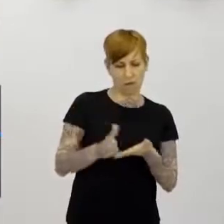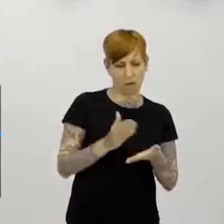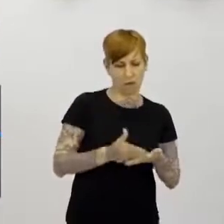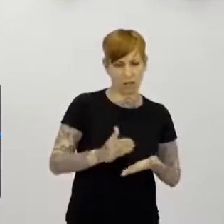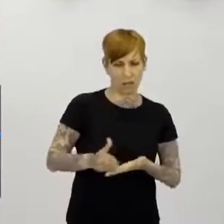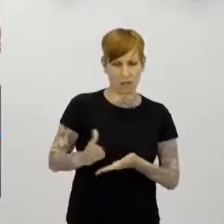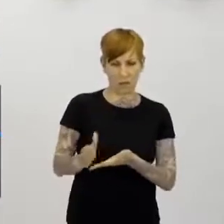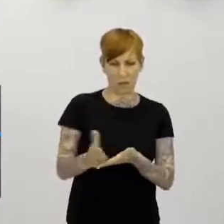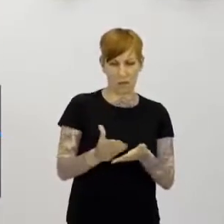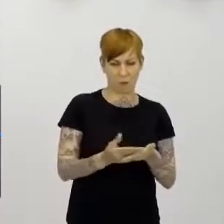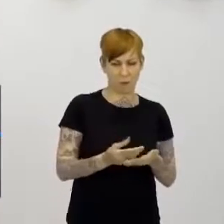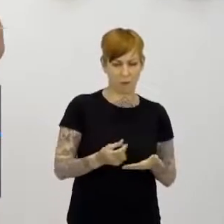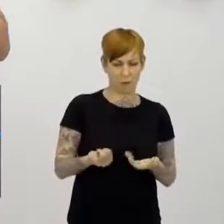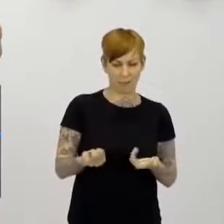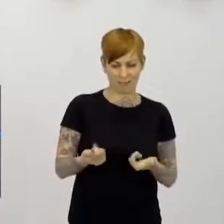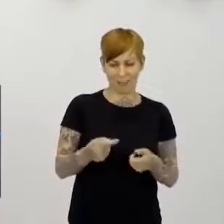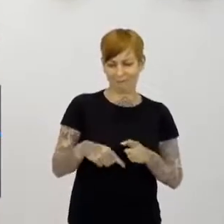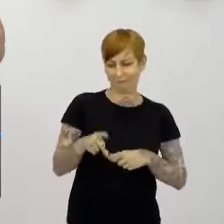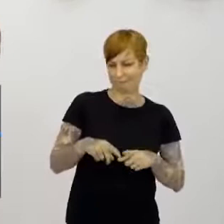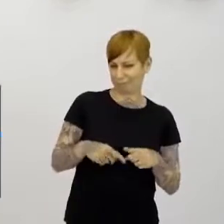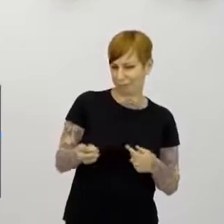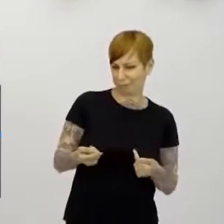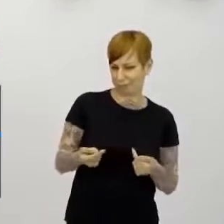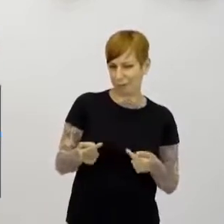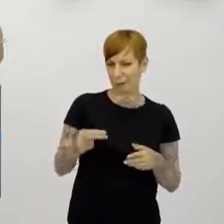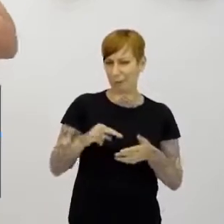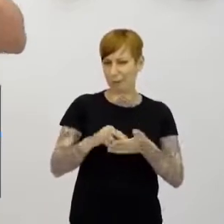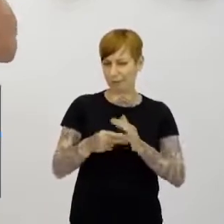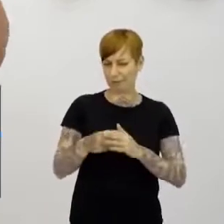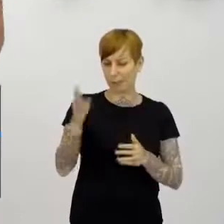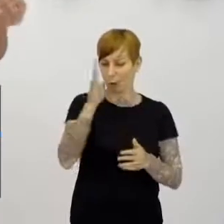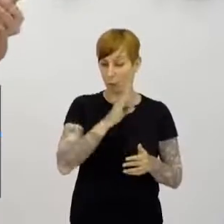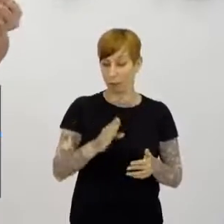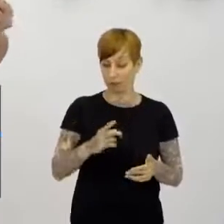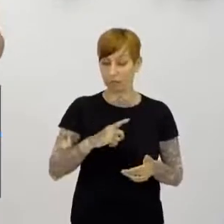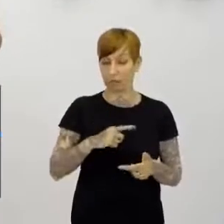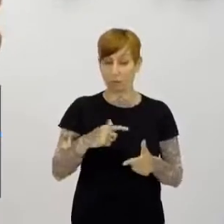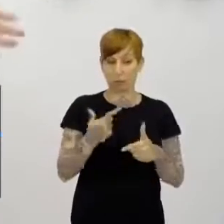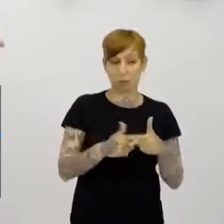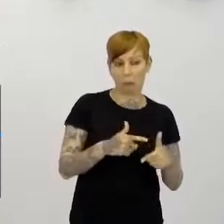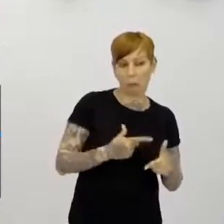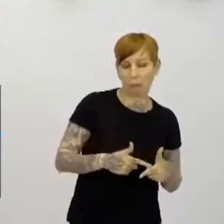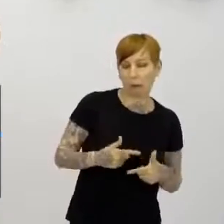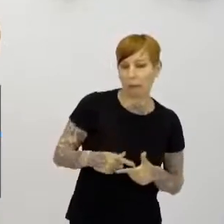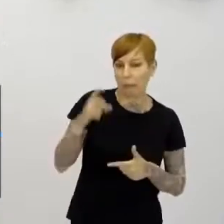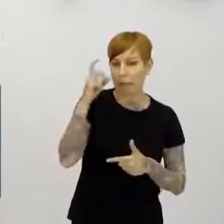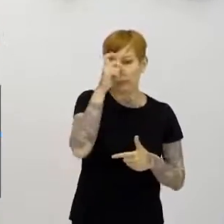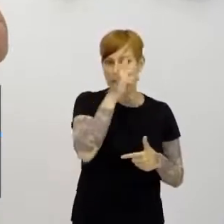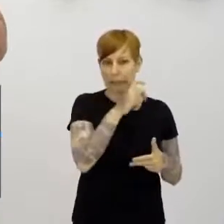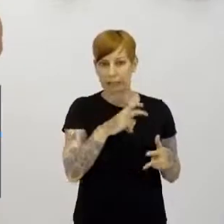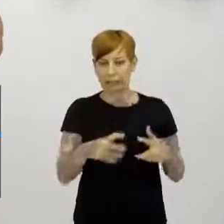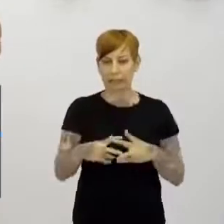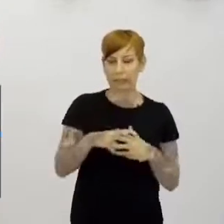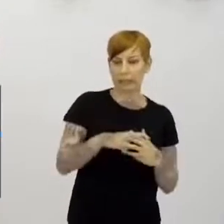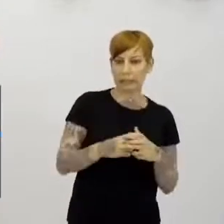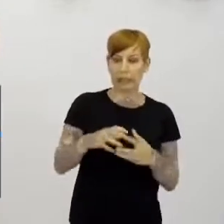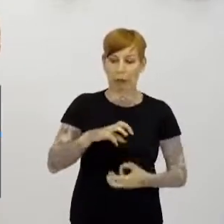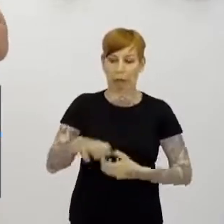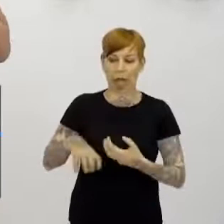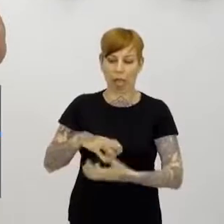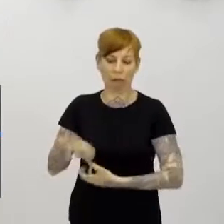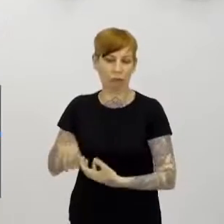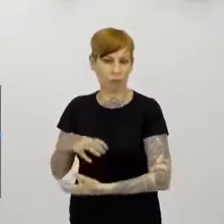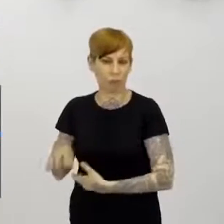também os meus recursos. Então ele começa a ter uma série de problemas, da mesma forma que Jânio Quadros teve.